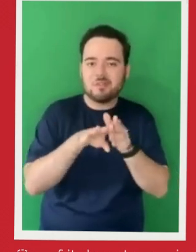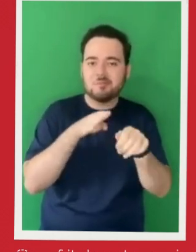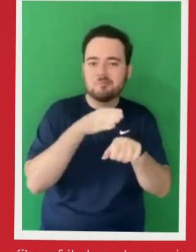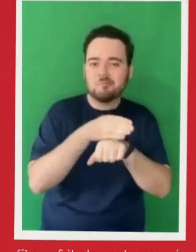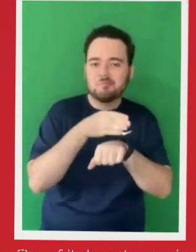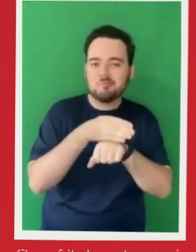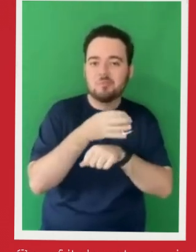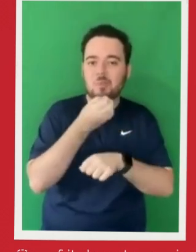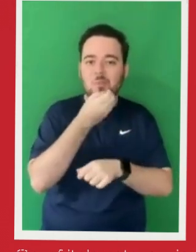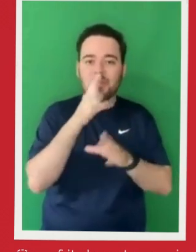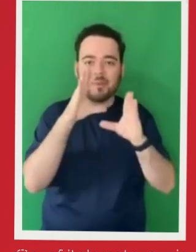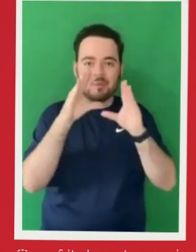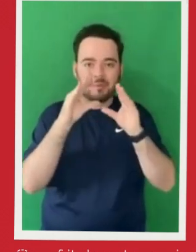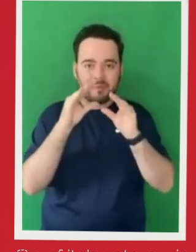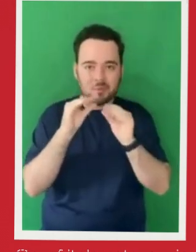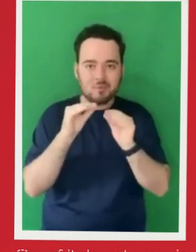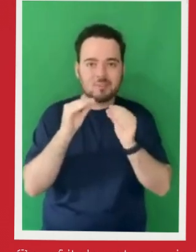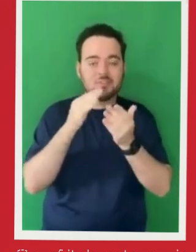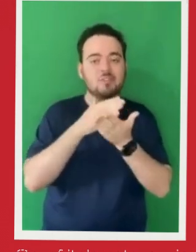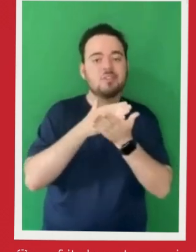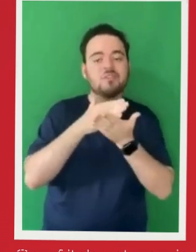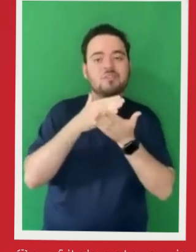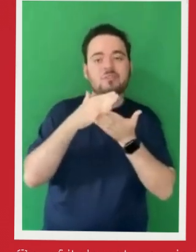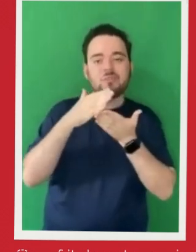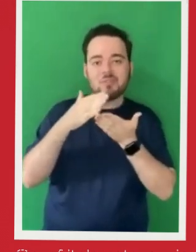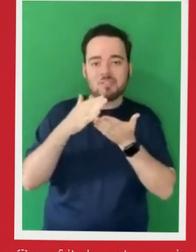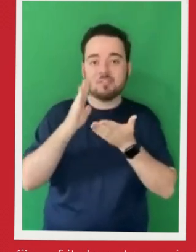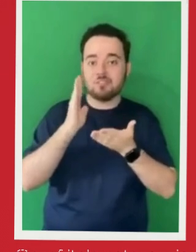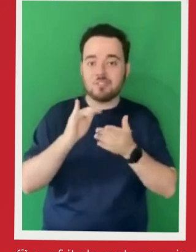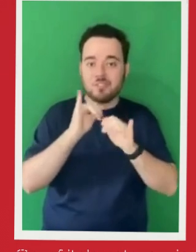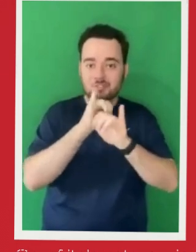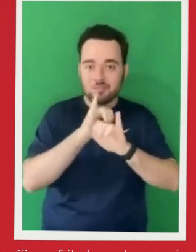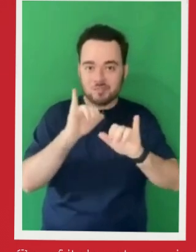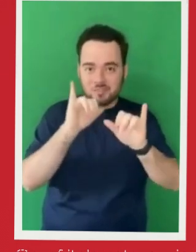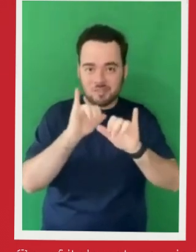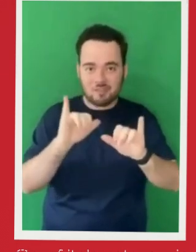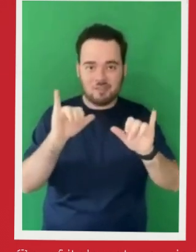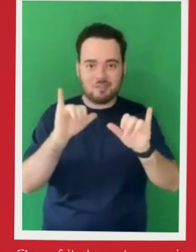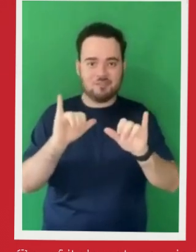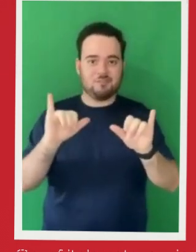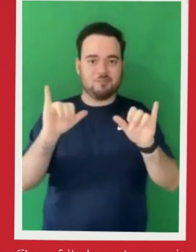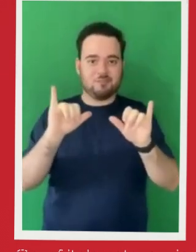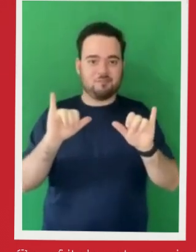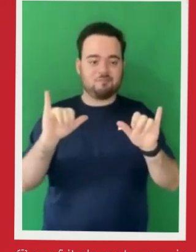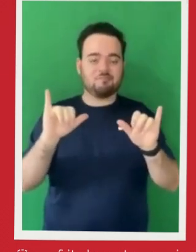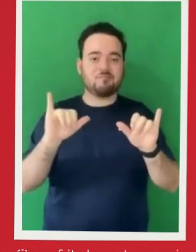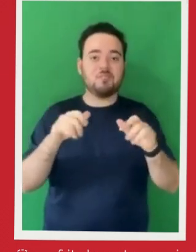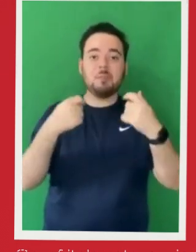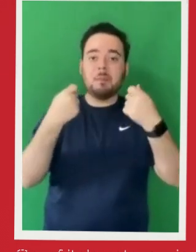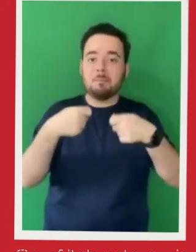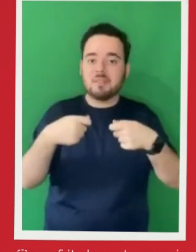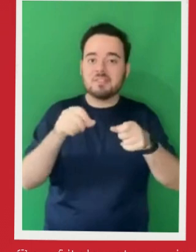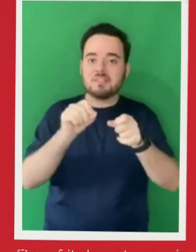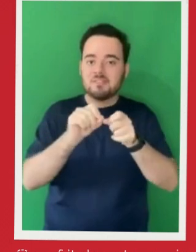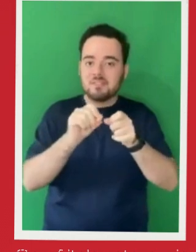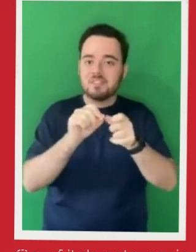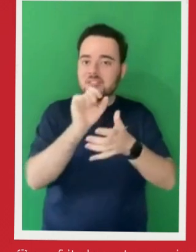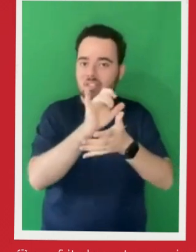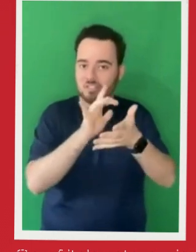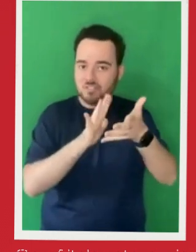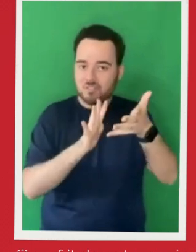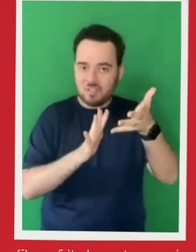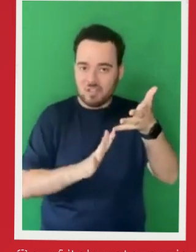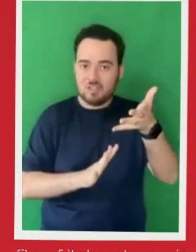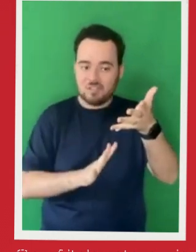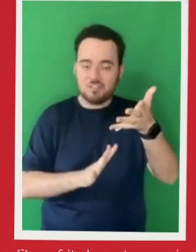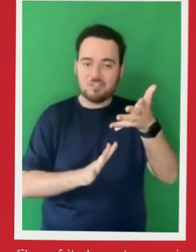devagar. Muito boa noite. E eu vou começando com os nossos recados devagar. Não deixem